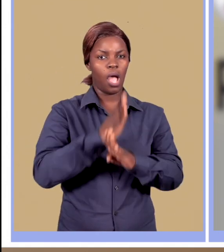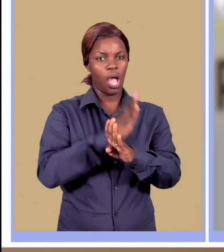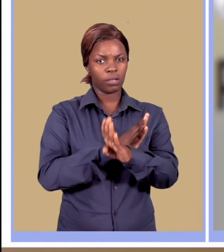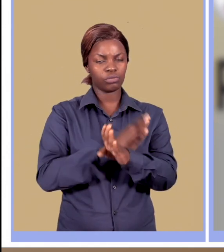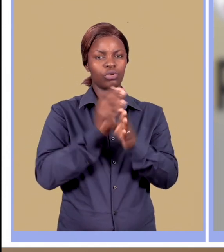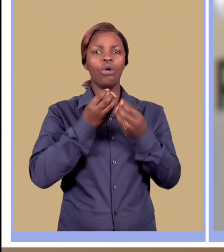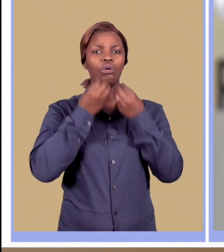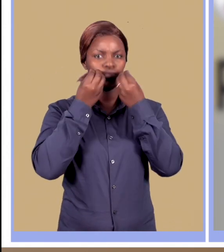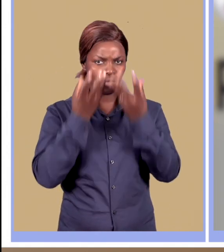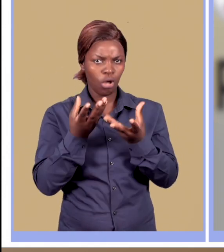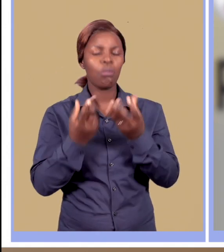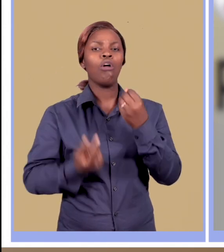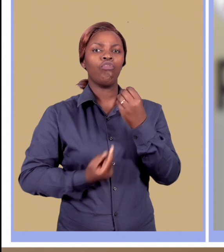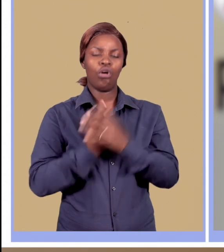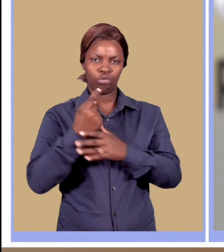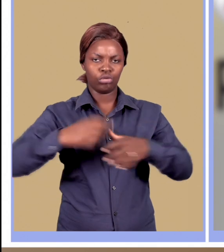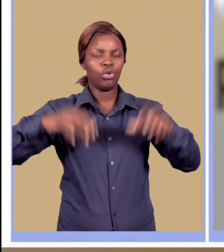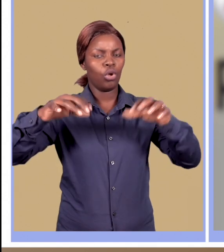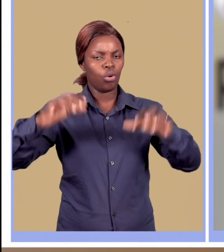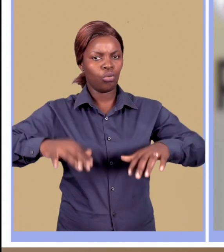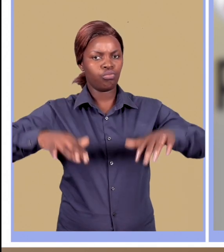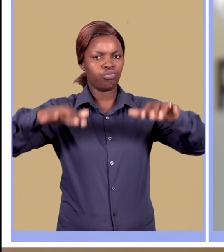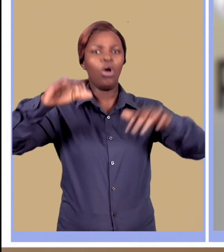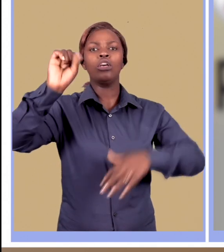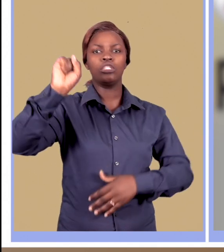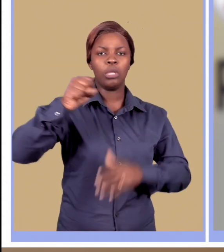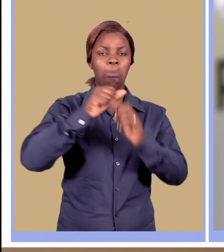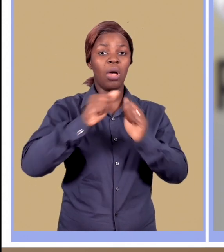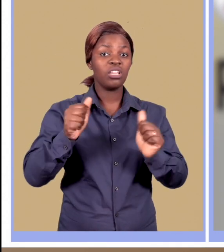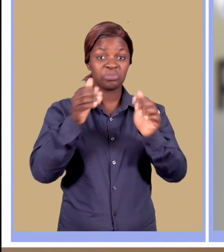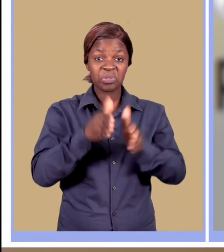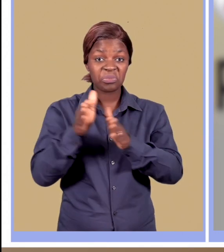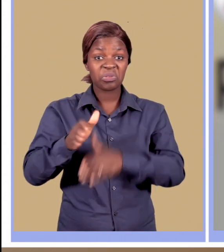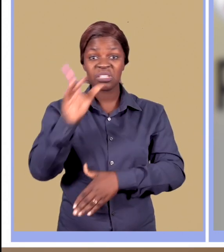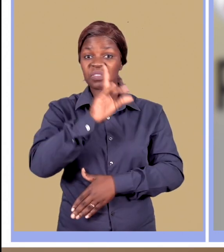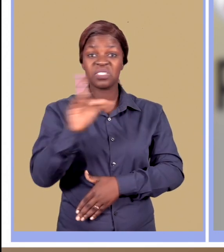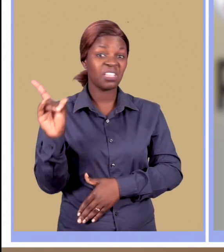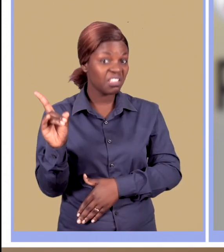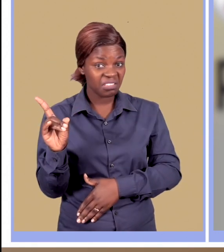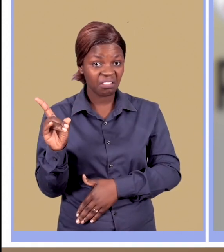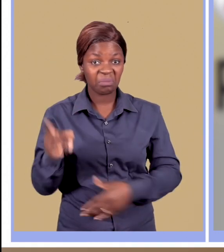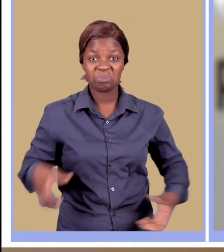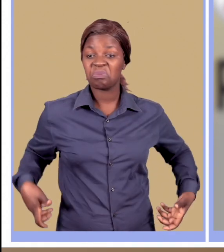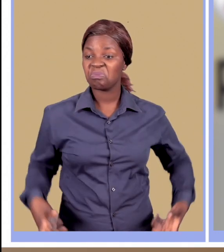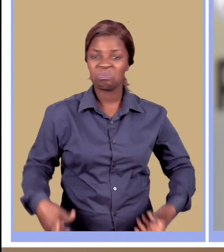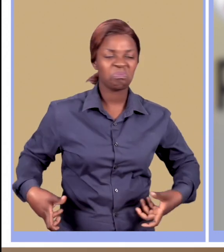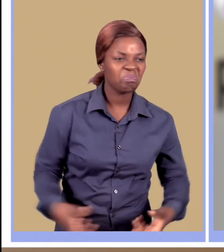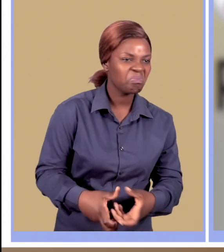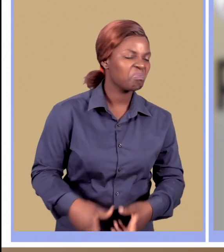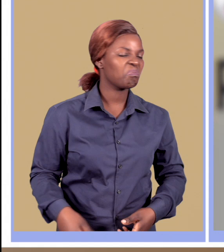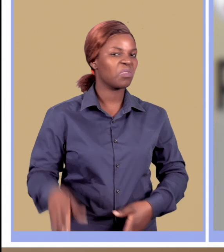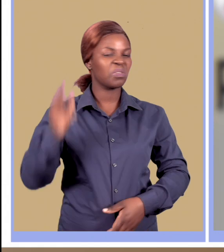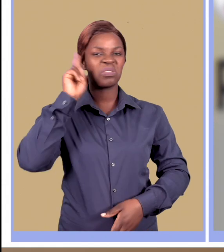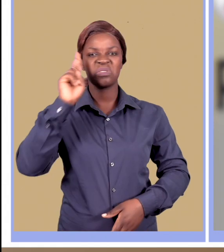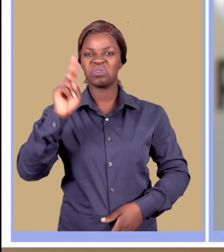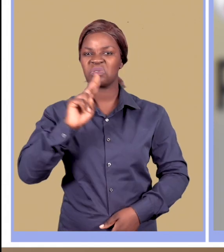prévia informação, não é, de que haveria ciclone, mas as pessoas com deficiência físico-motora